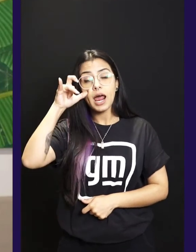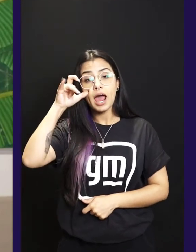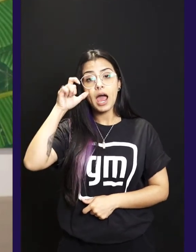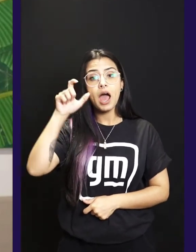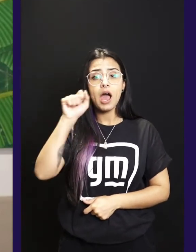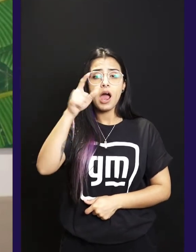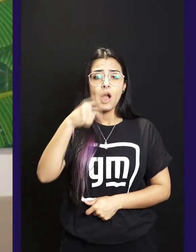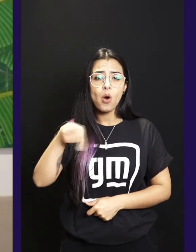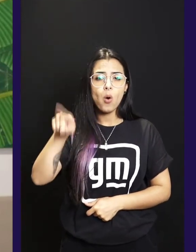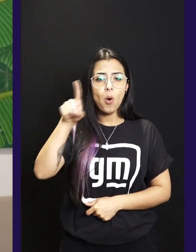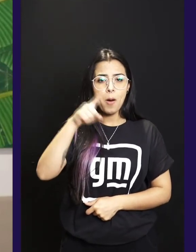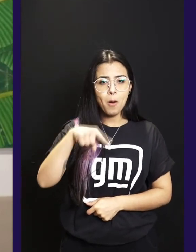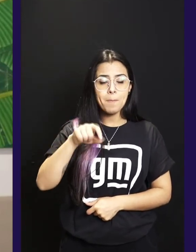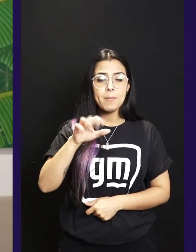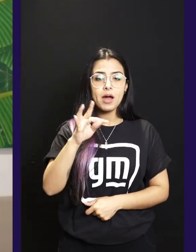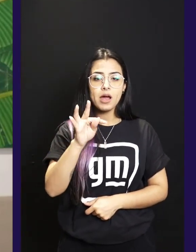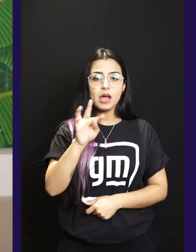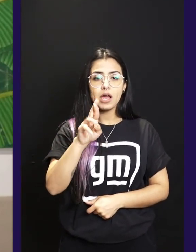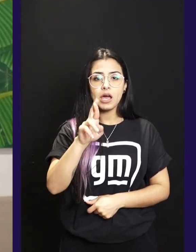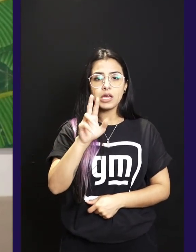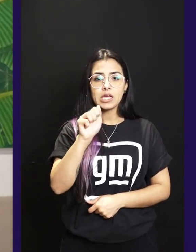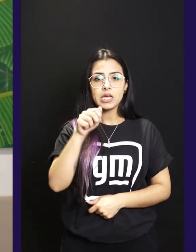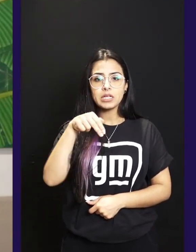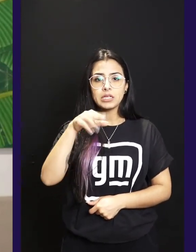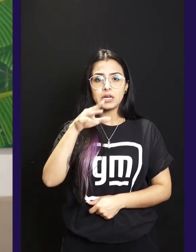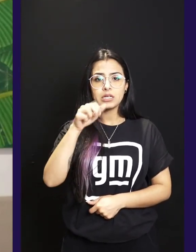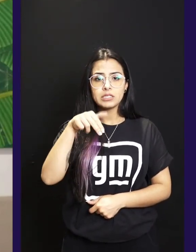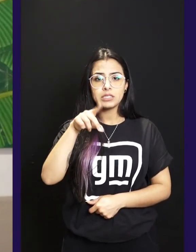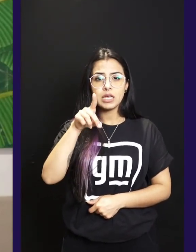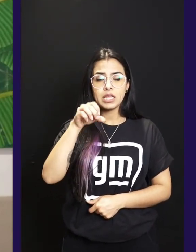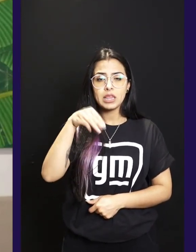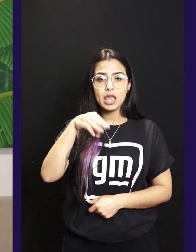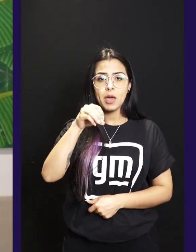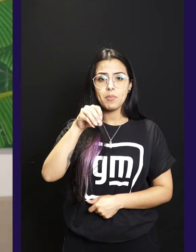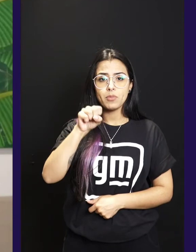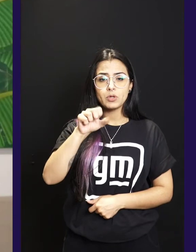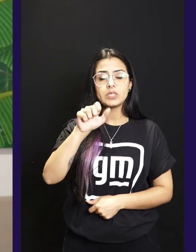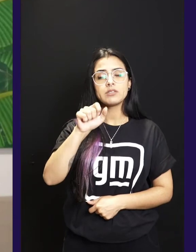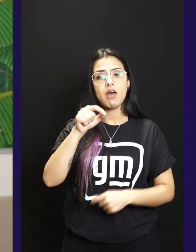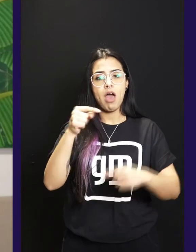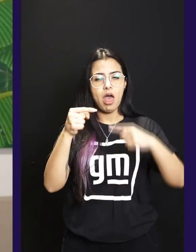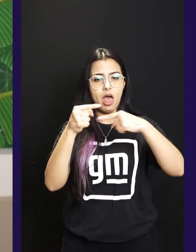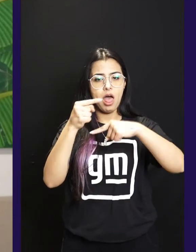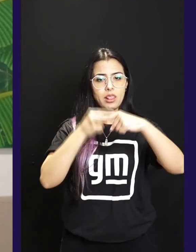@transcendemos_. Quem também quiser me seguir no meu perfil pessoal é